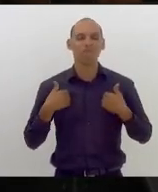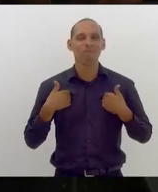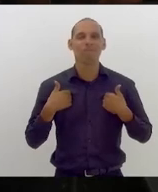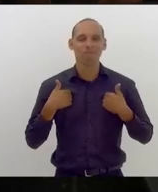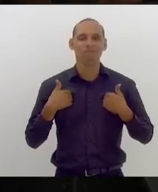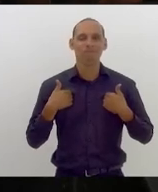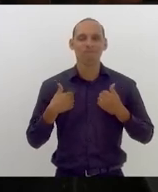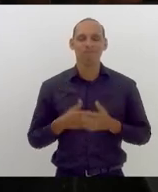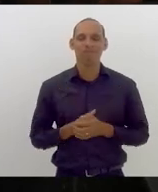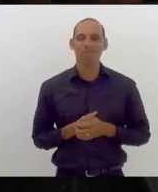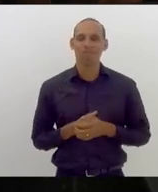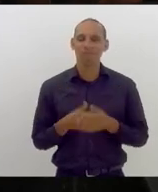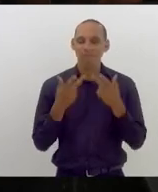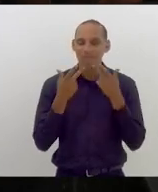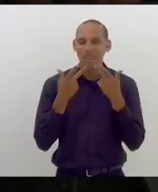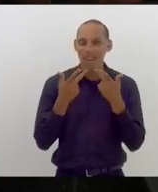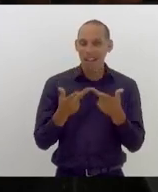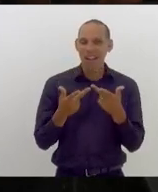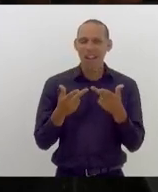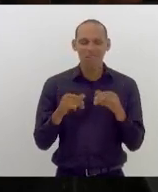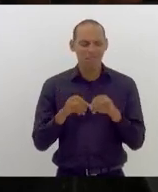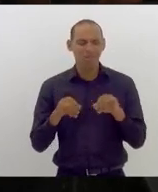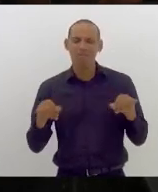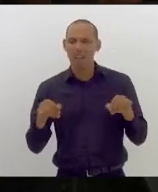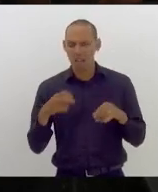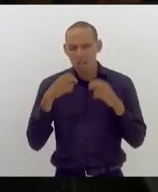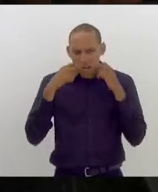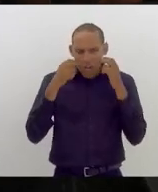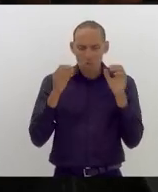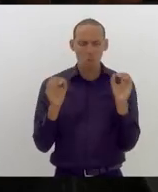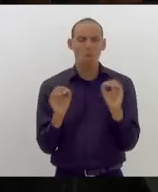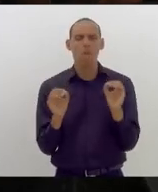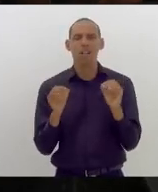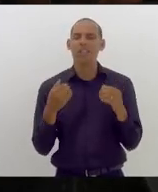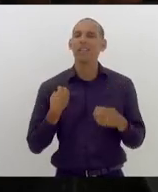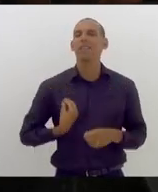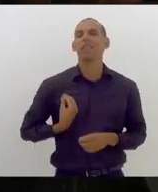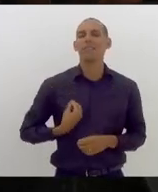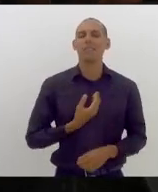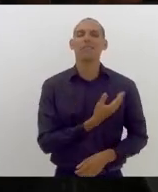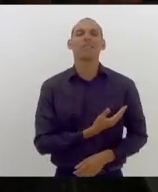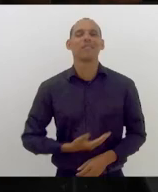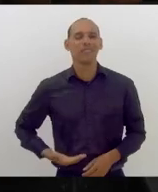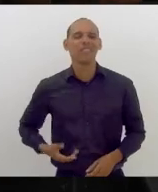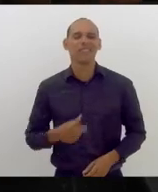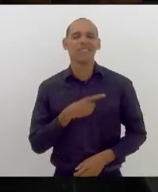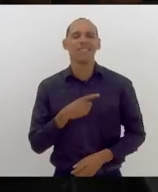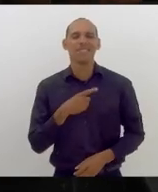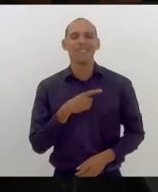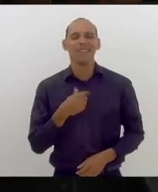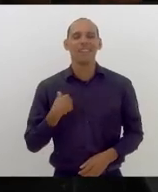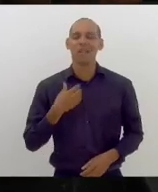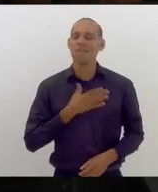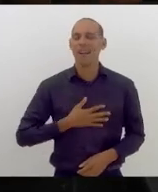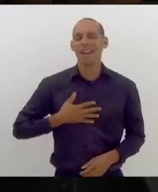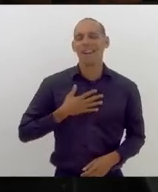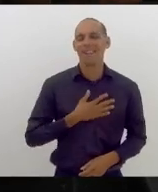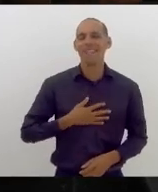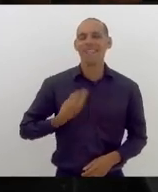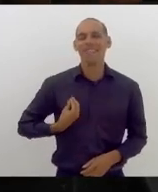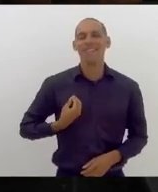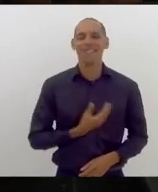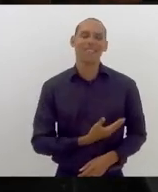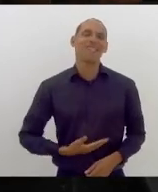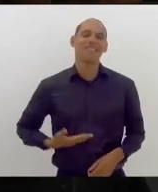orgulho de dizer, e sem vergonha nenhuma, que eu vivo da vida pública e tenho um imenso prazer de viver da